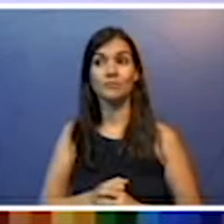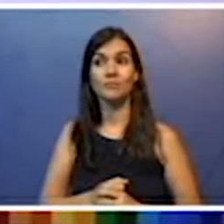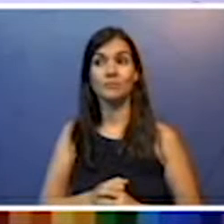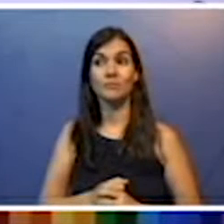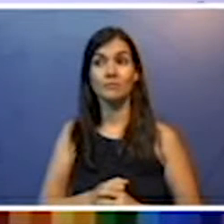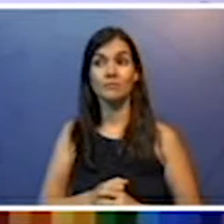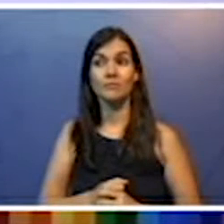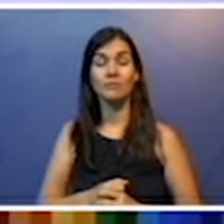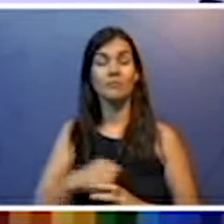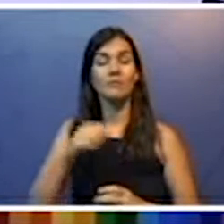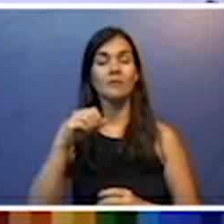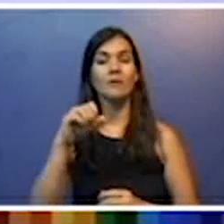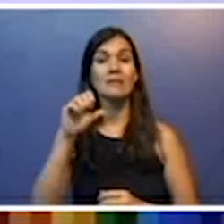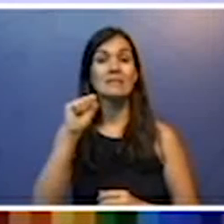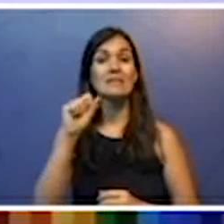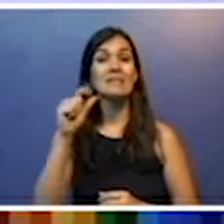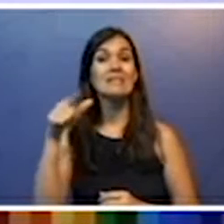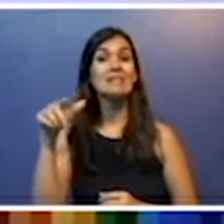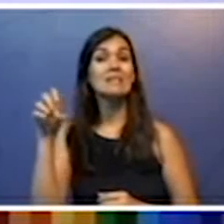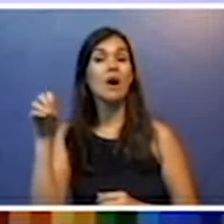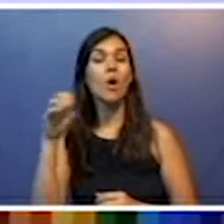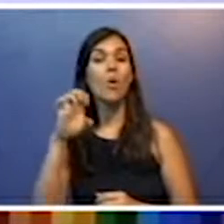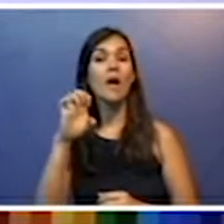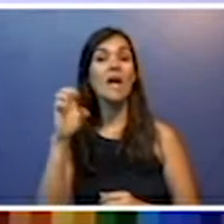São Expedito,